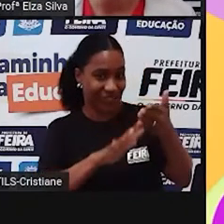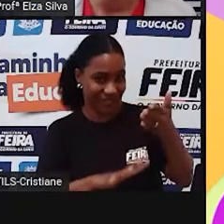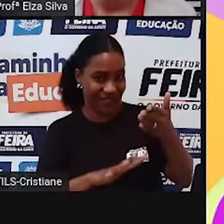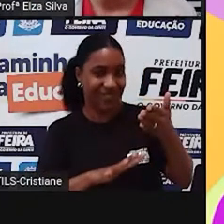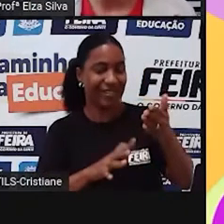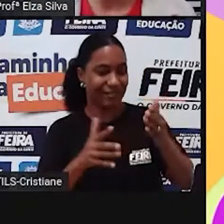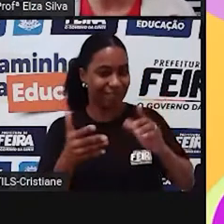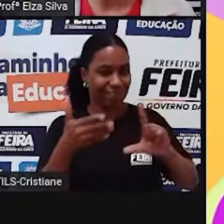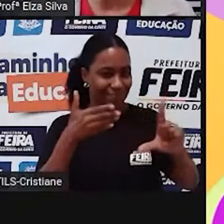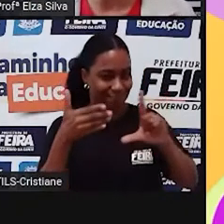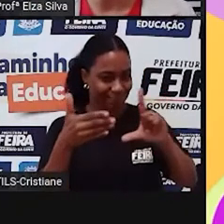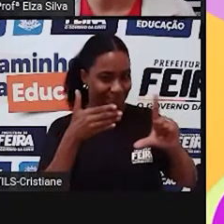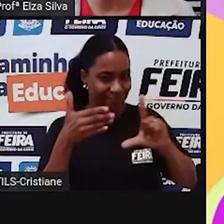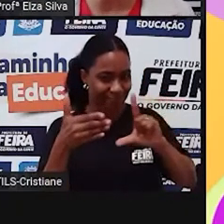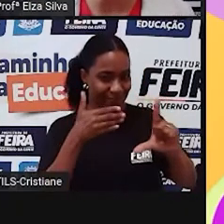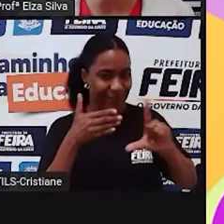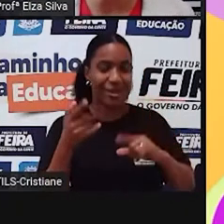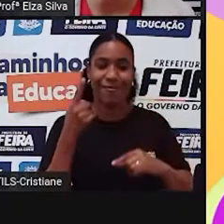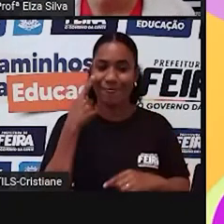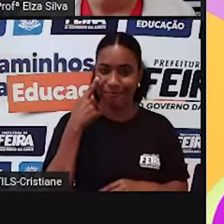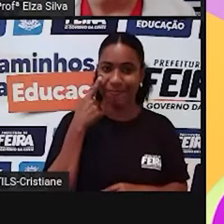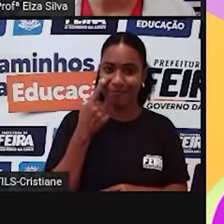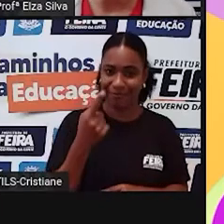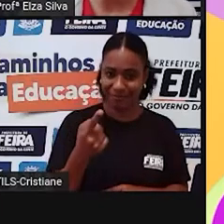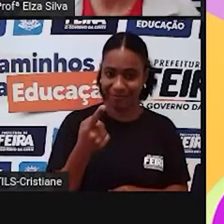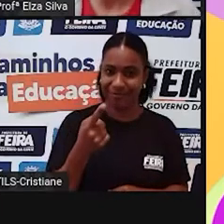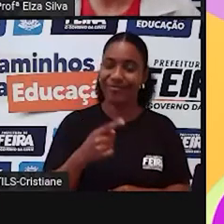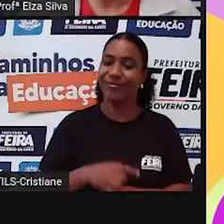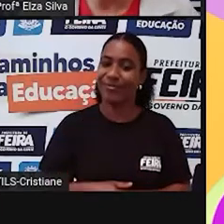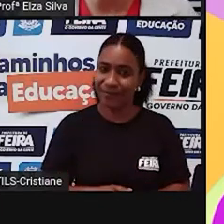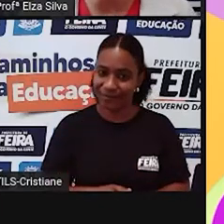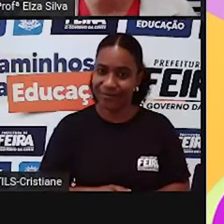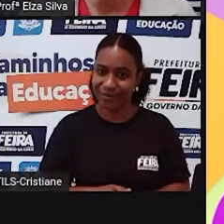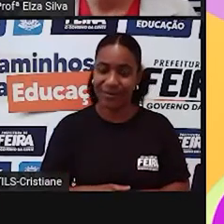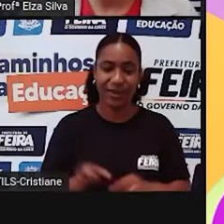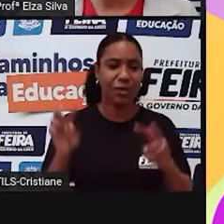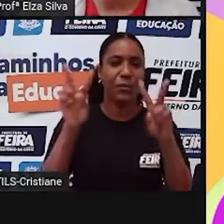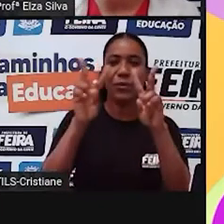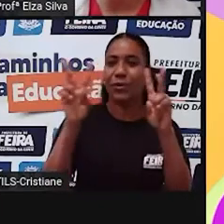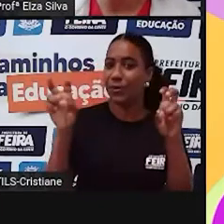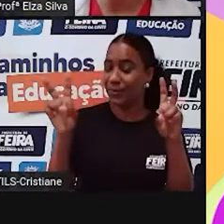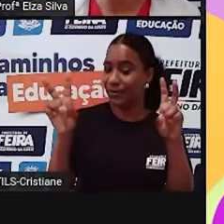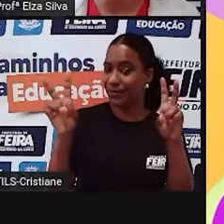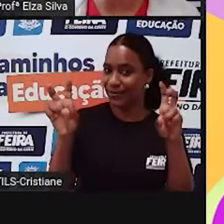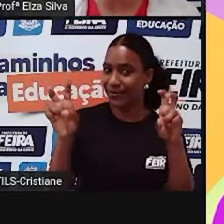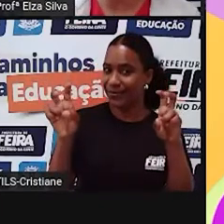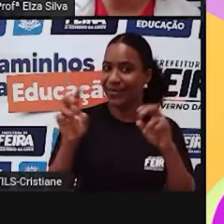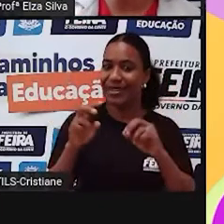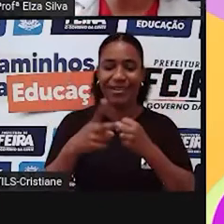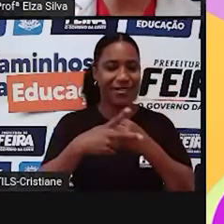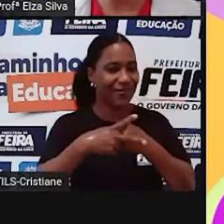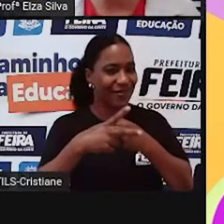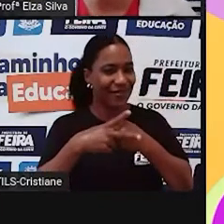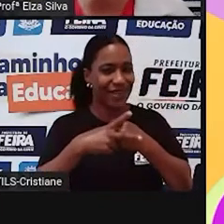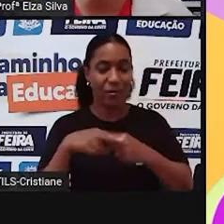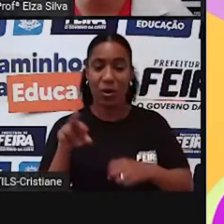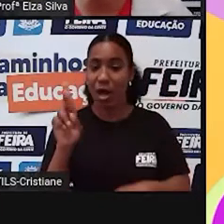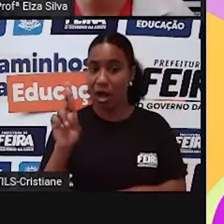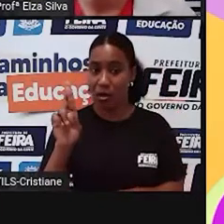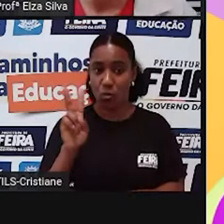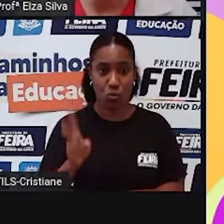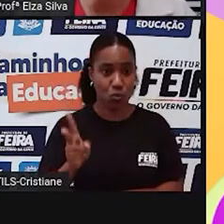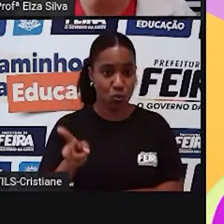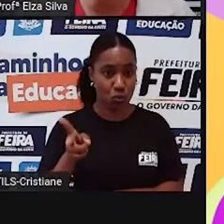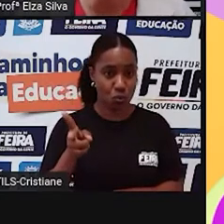interativa. Essa atividade interativa, ela é sobre os verbos que são regulares e